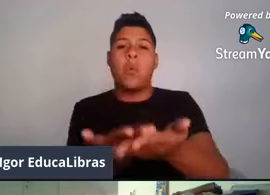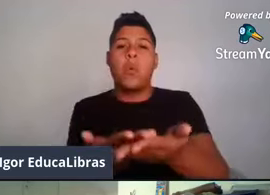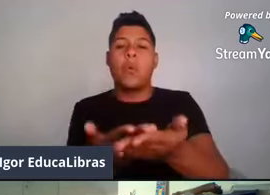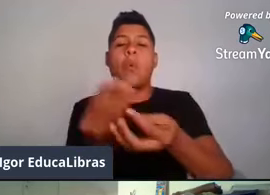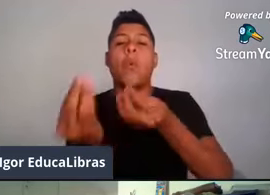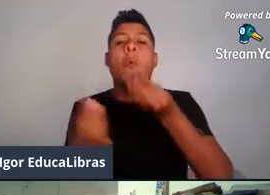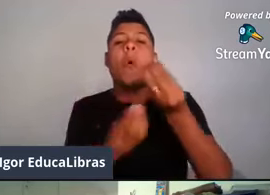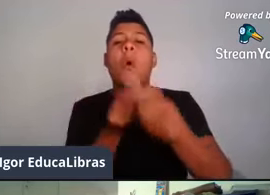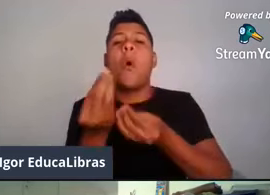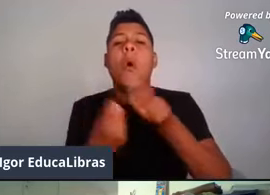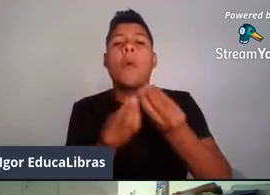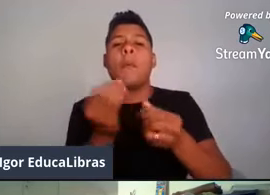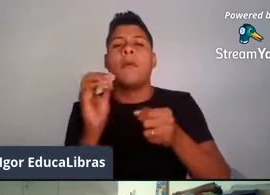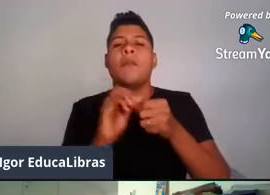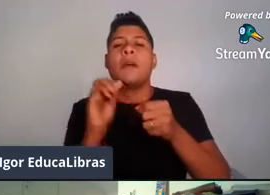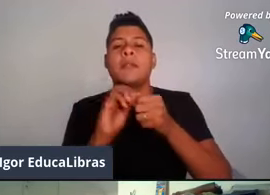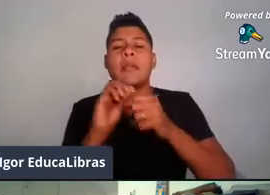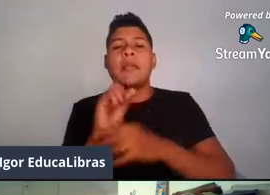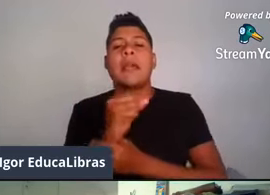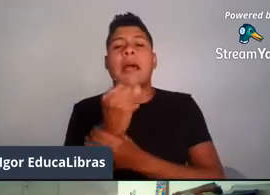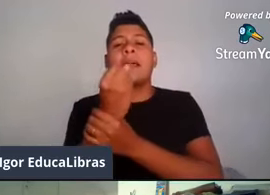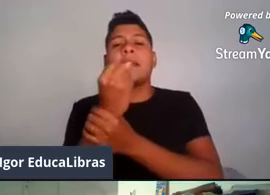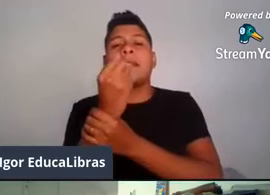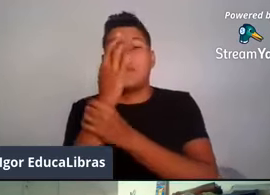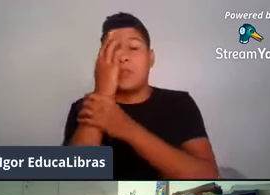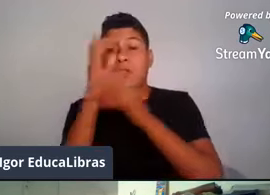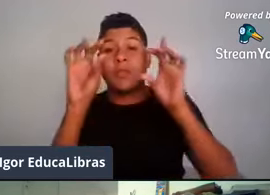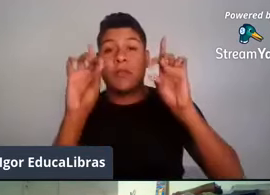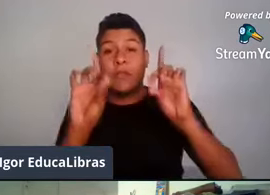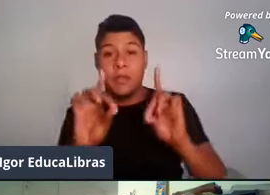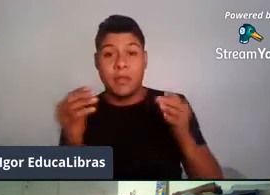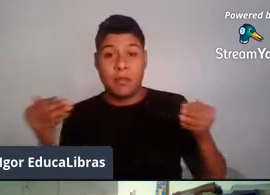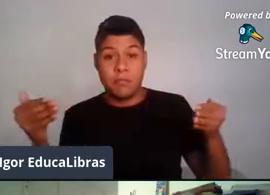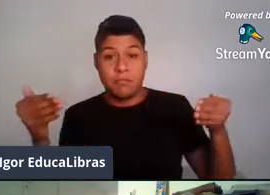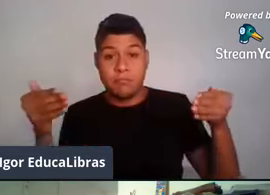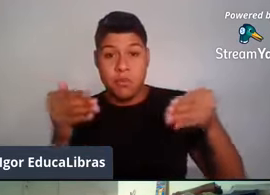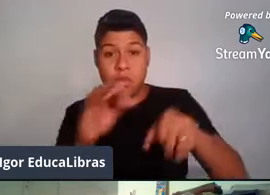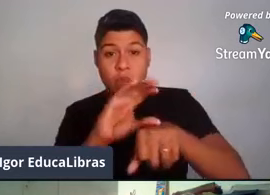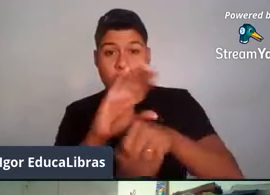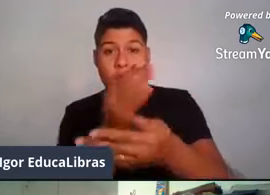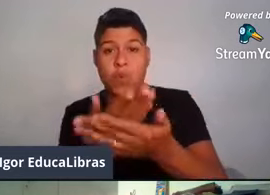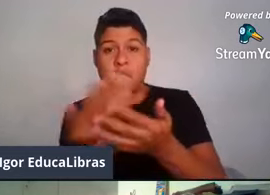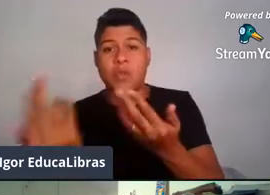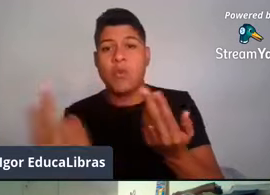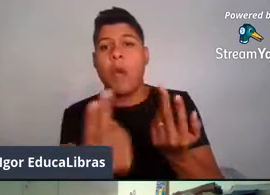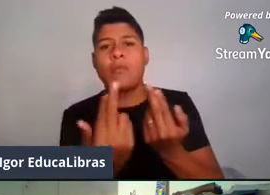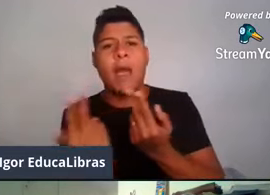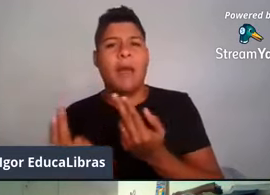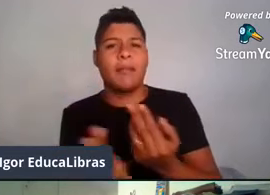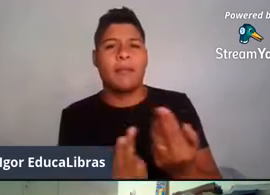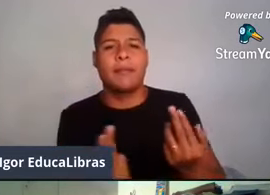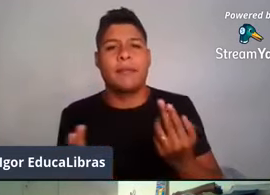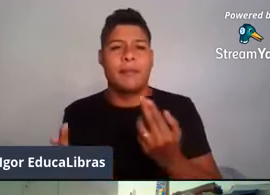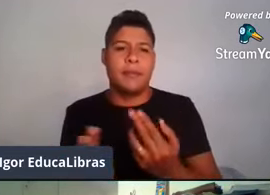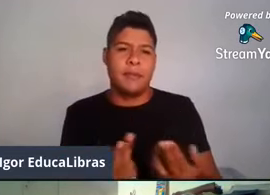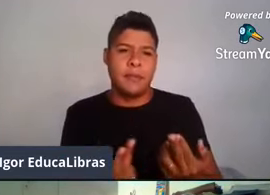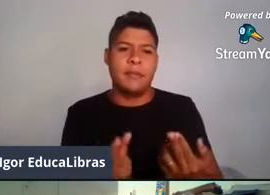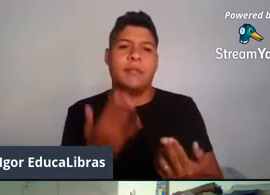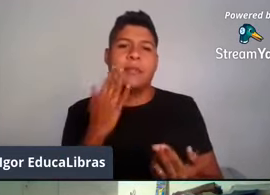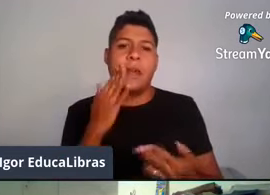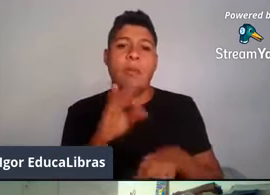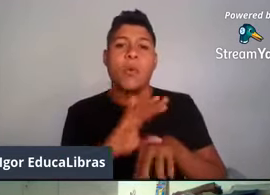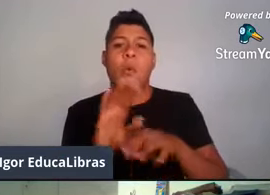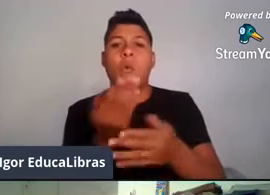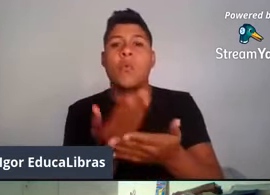gente fazia para garantir que a pessoa com deficiência intelectual participasse do concurso público em igualdade de condições, quando o concurso público